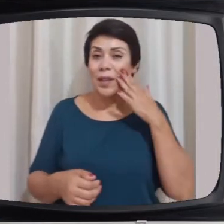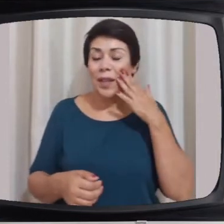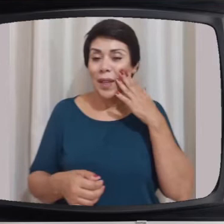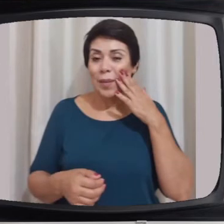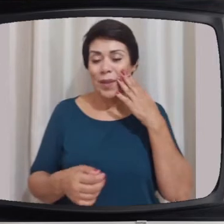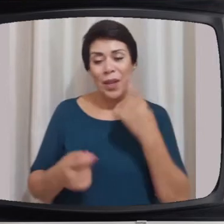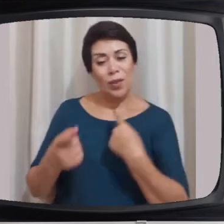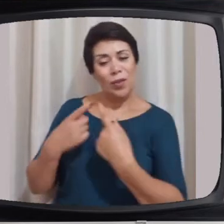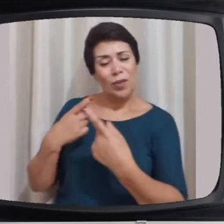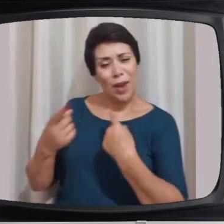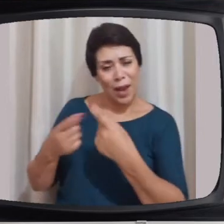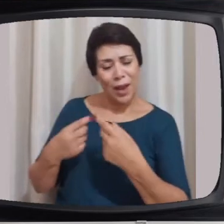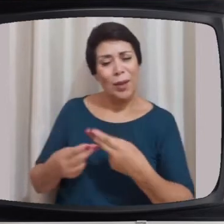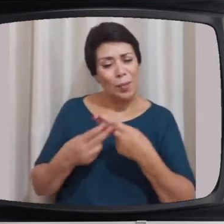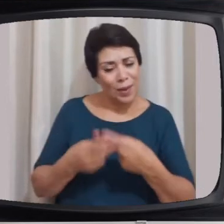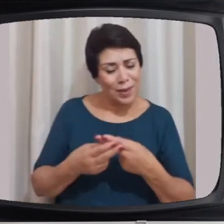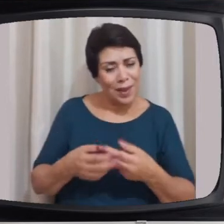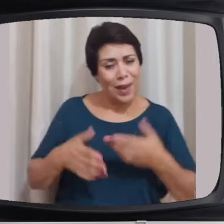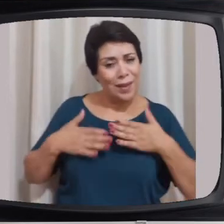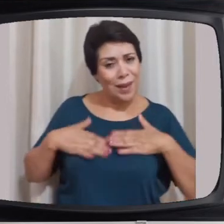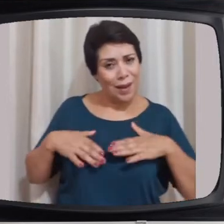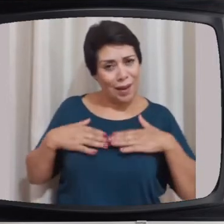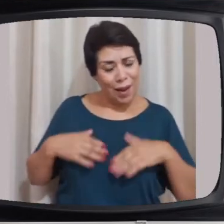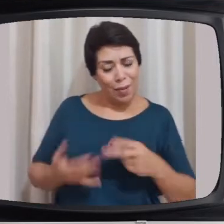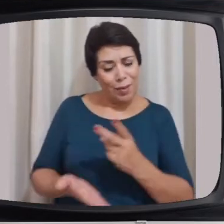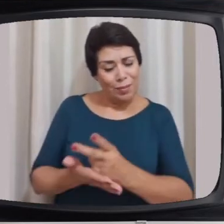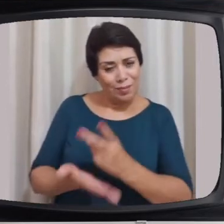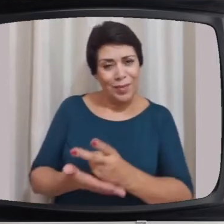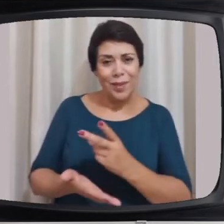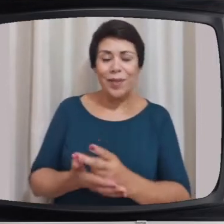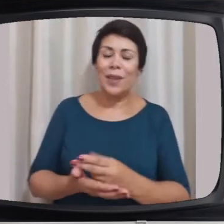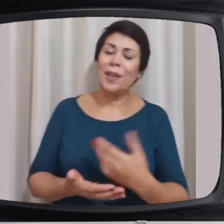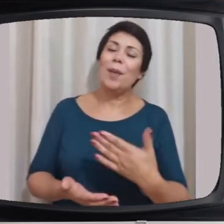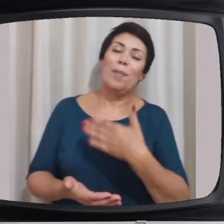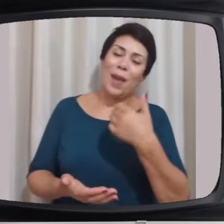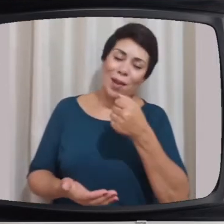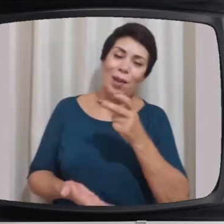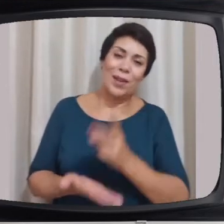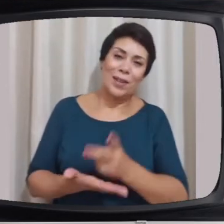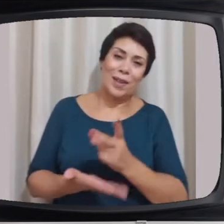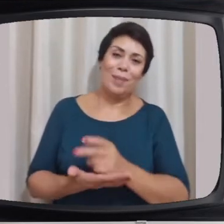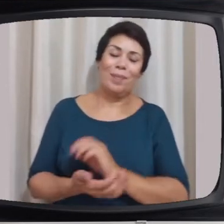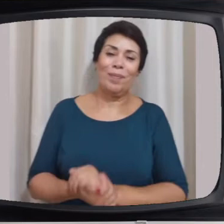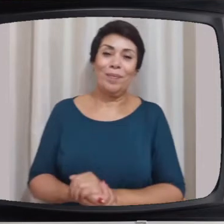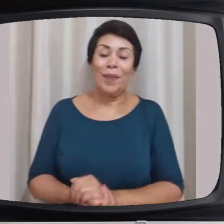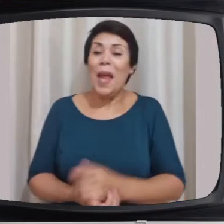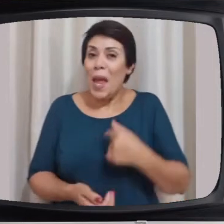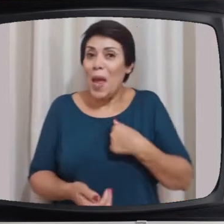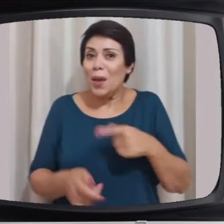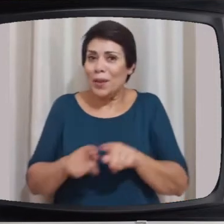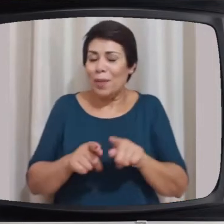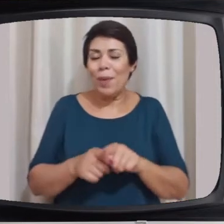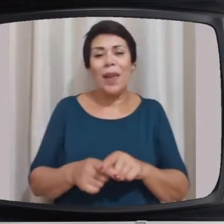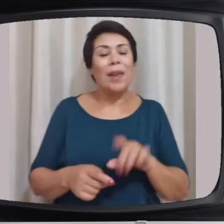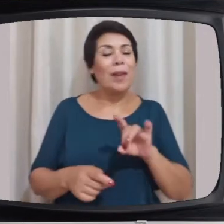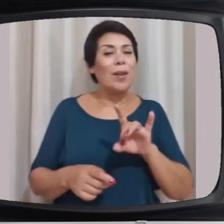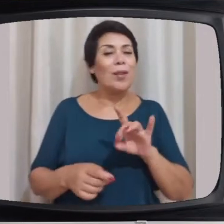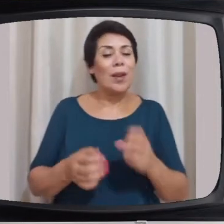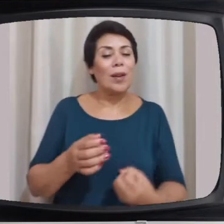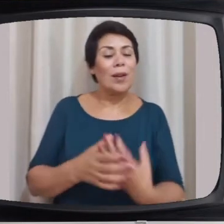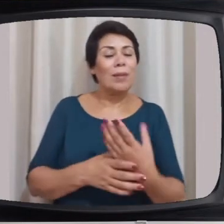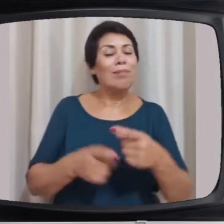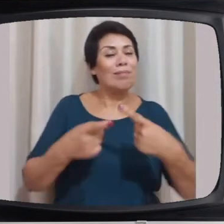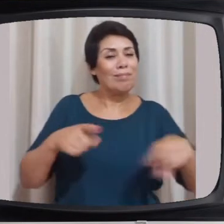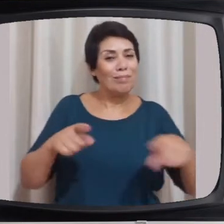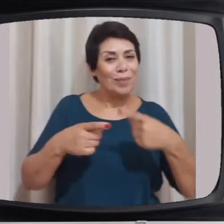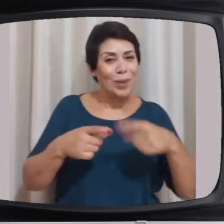diálogo, a paciência, a calma, a perseverança é sempre a melhor solução. Bom, da minha parte, eu fiz a parte de